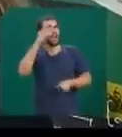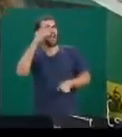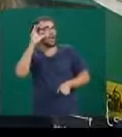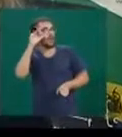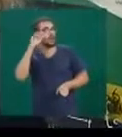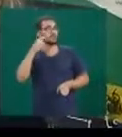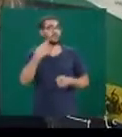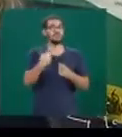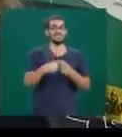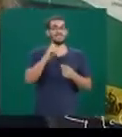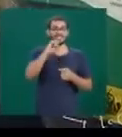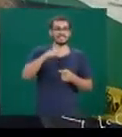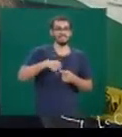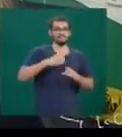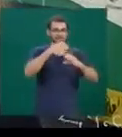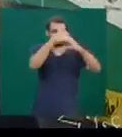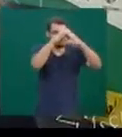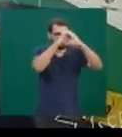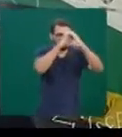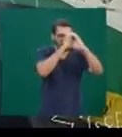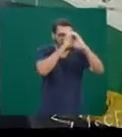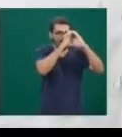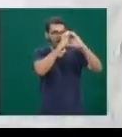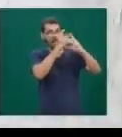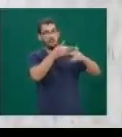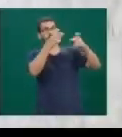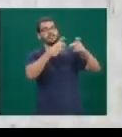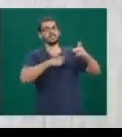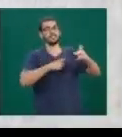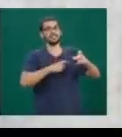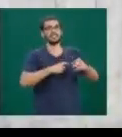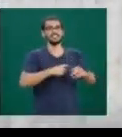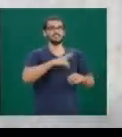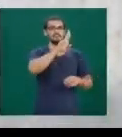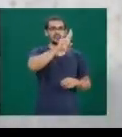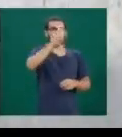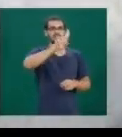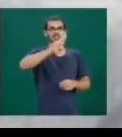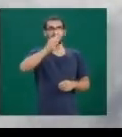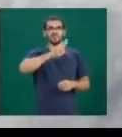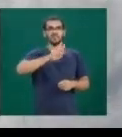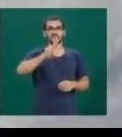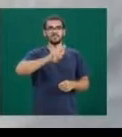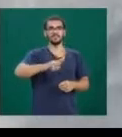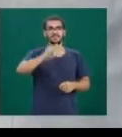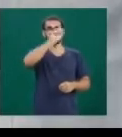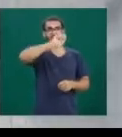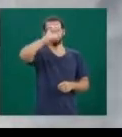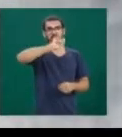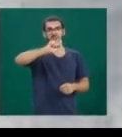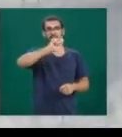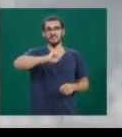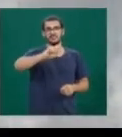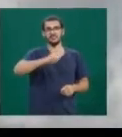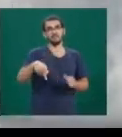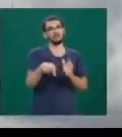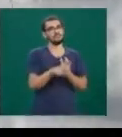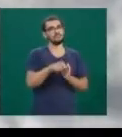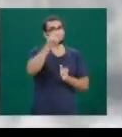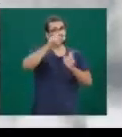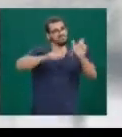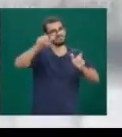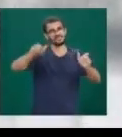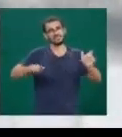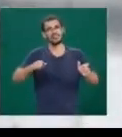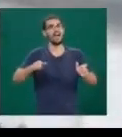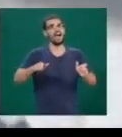Se for filmar bem de pertinho, no fundo a gente tem o nome de todas as pesquisadoras matemáticas